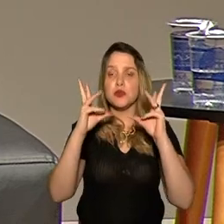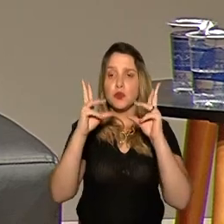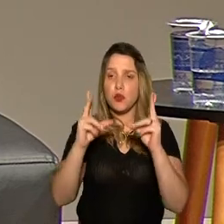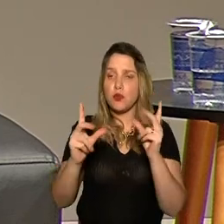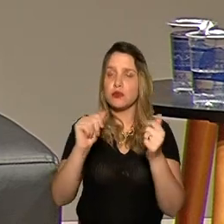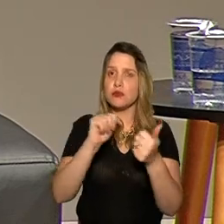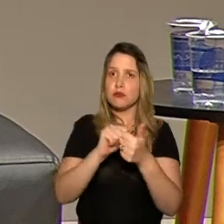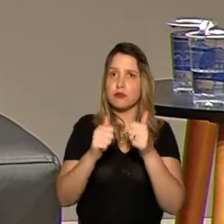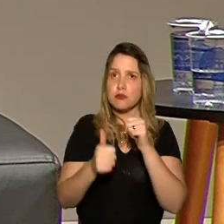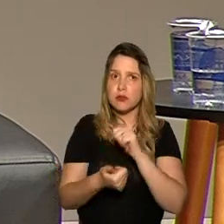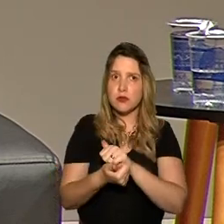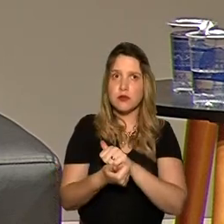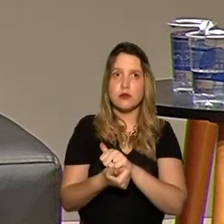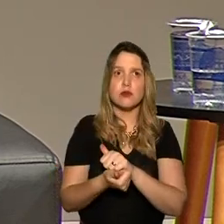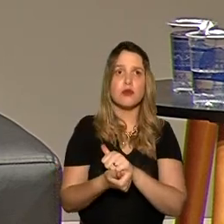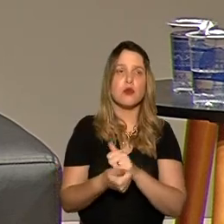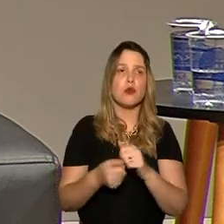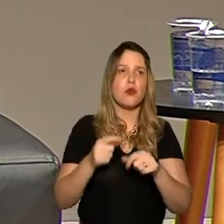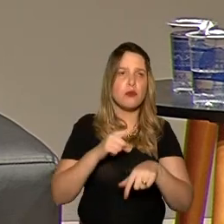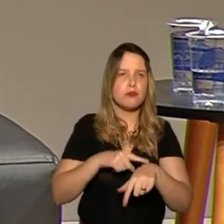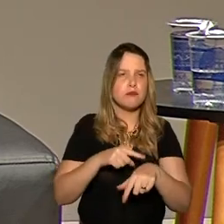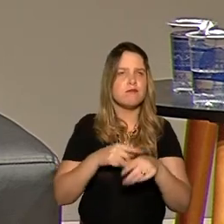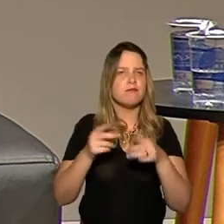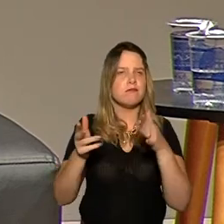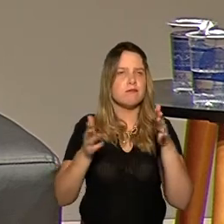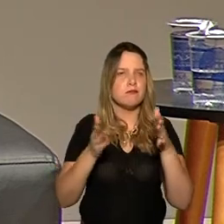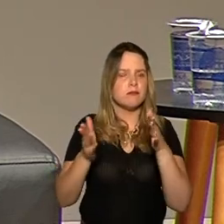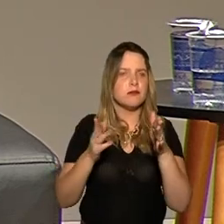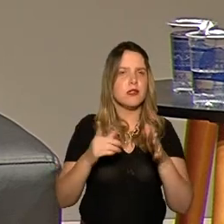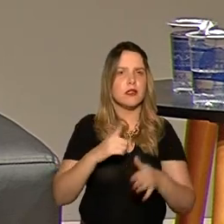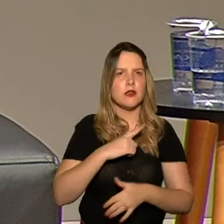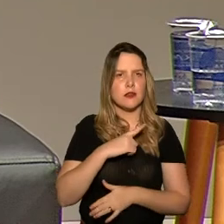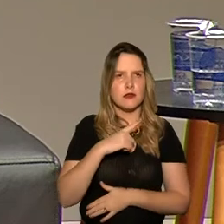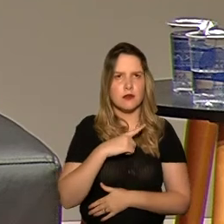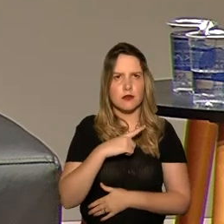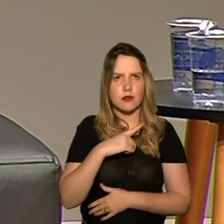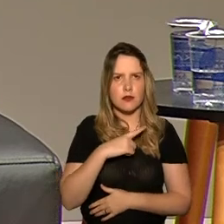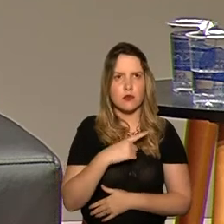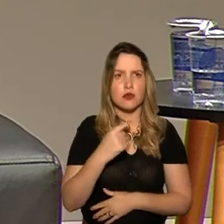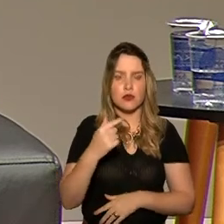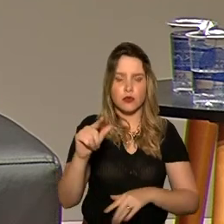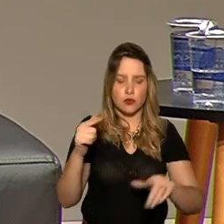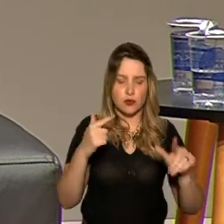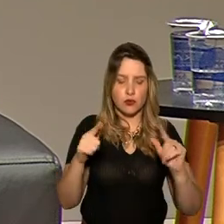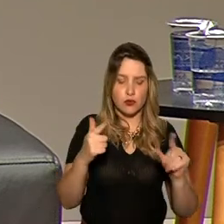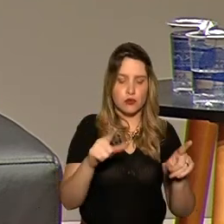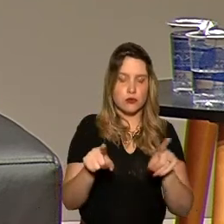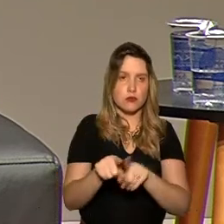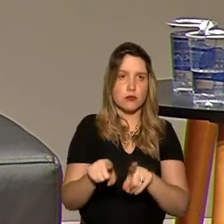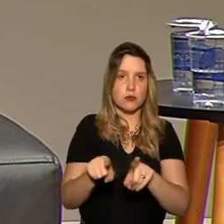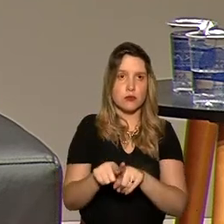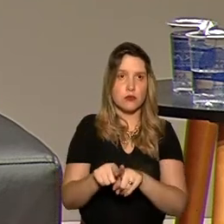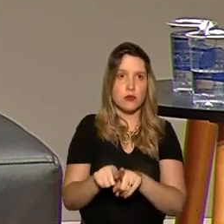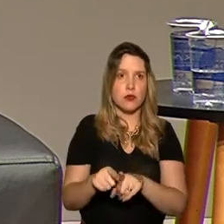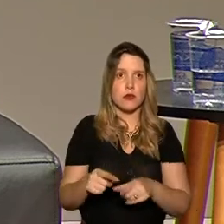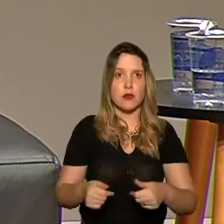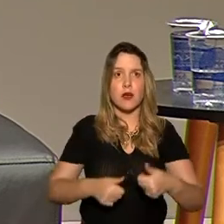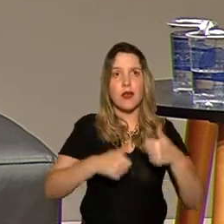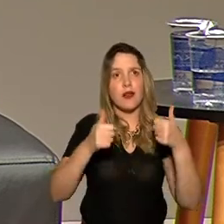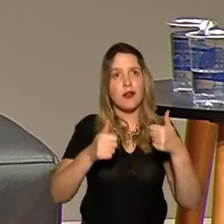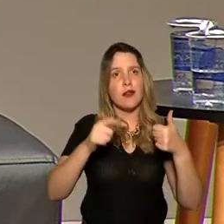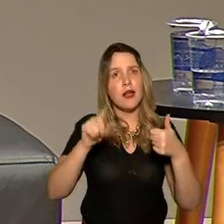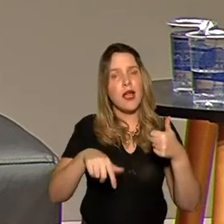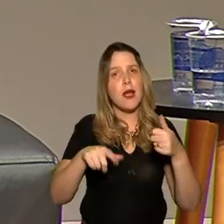daquilo que é produzido por poucos essa é uma ideia trabalhada pela Marilena chauí e também pelo Caio Honorato né